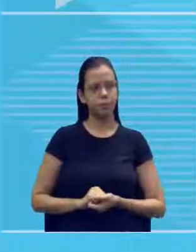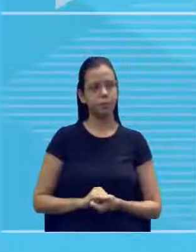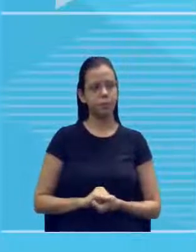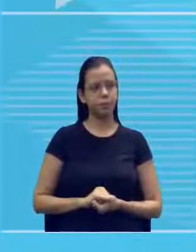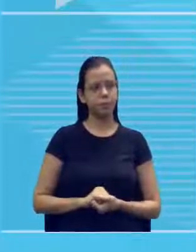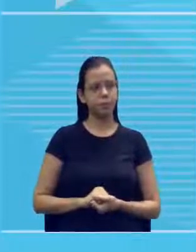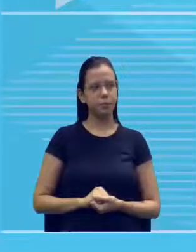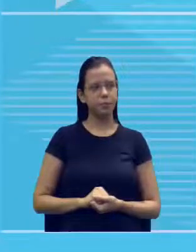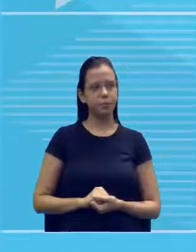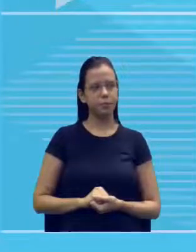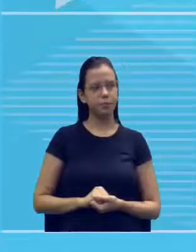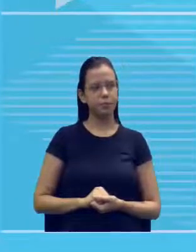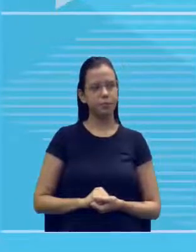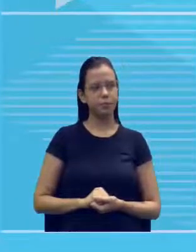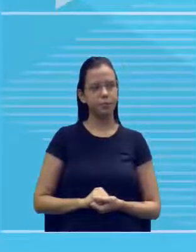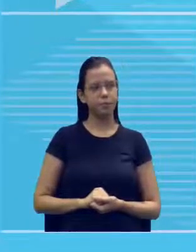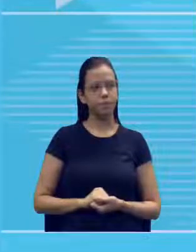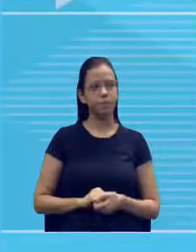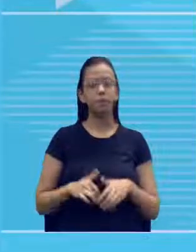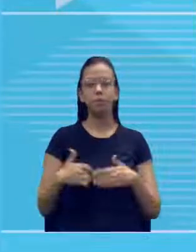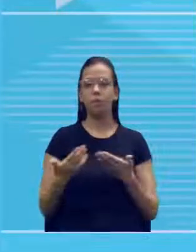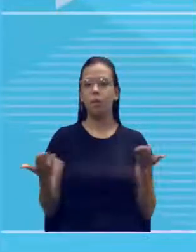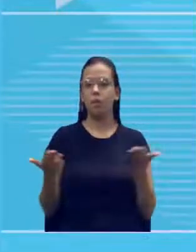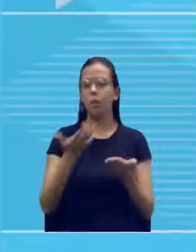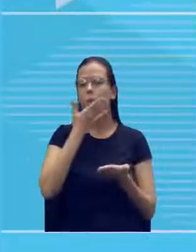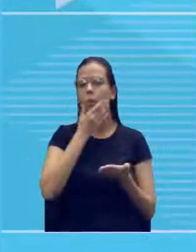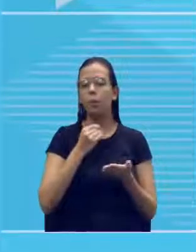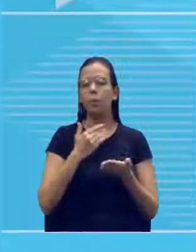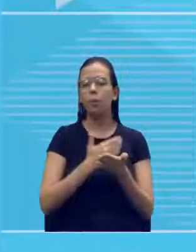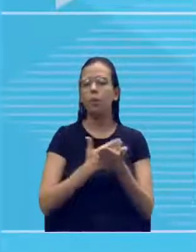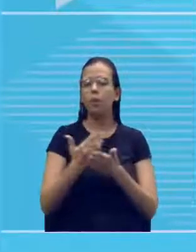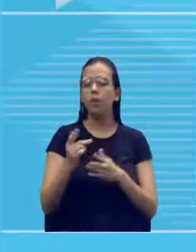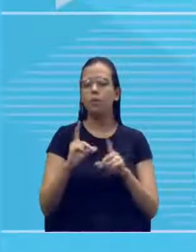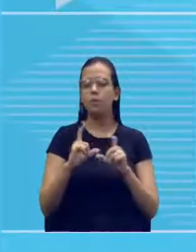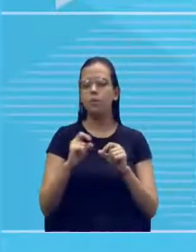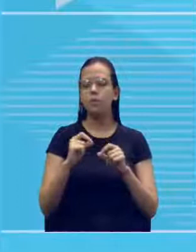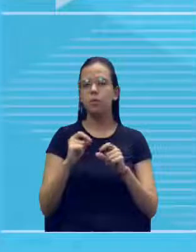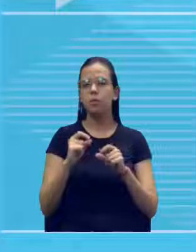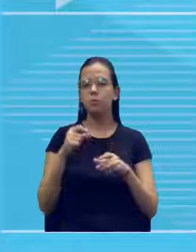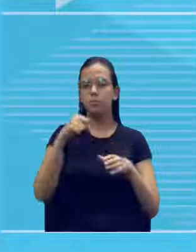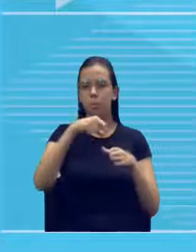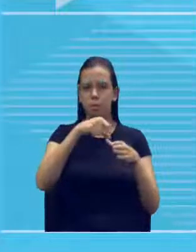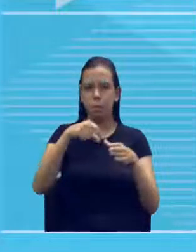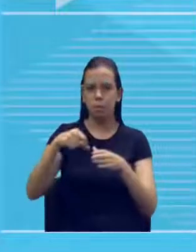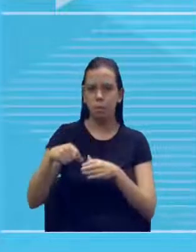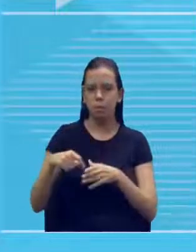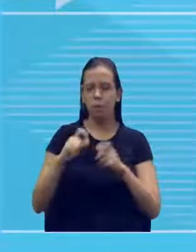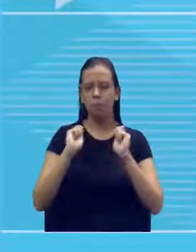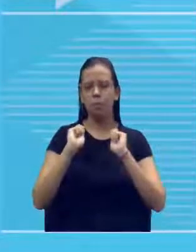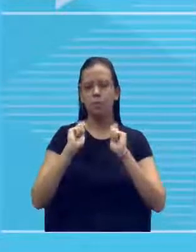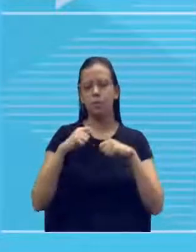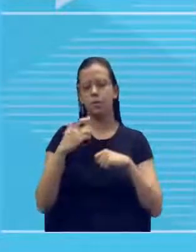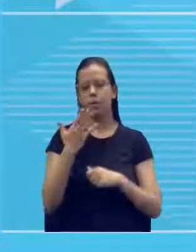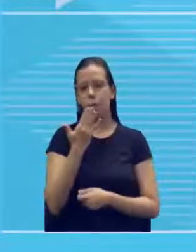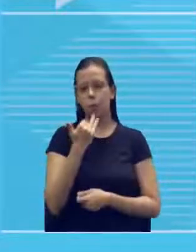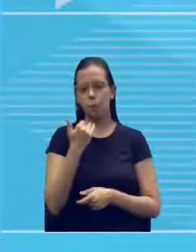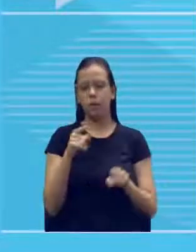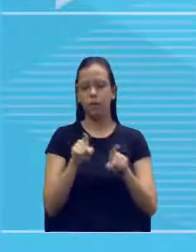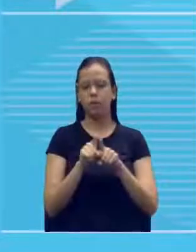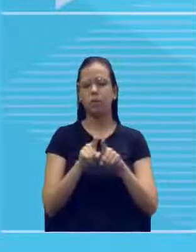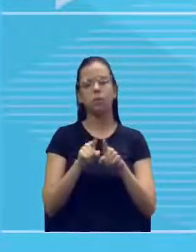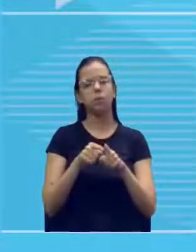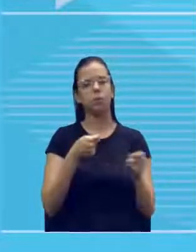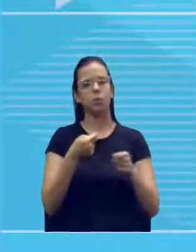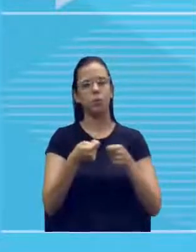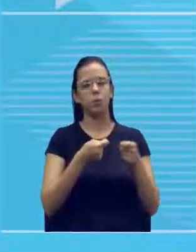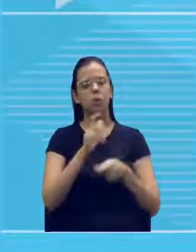Nessa situação, o homem agora começa a plantar para poder comer. Ele começa a criar